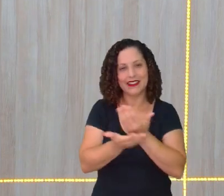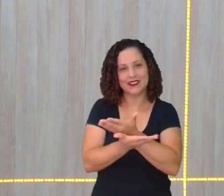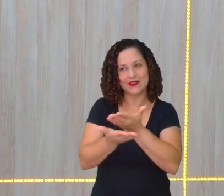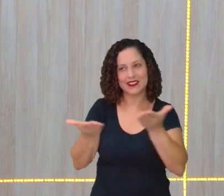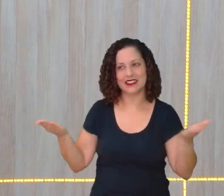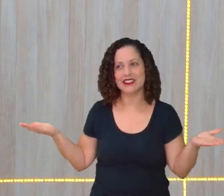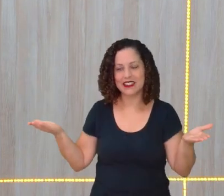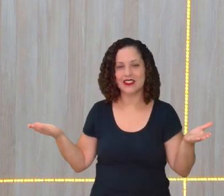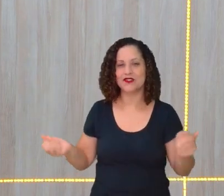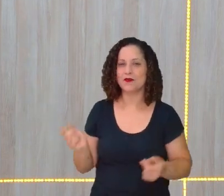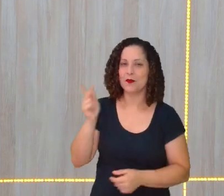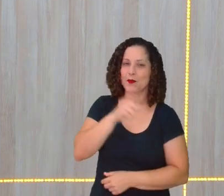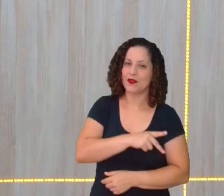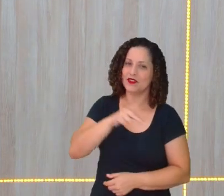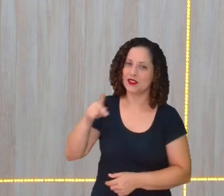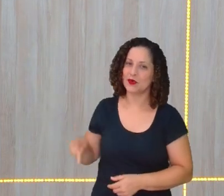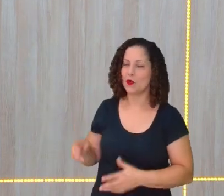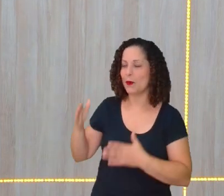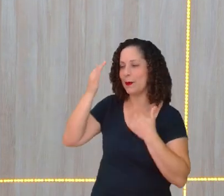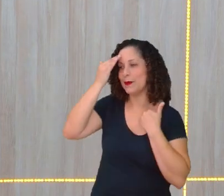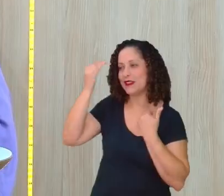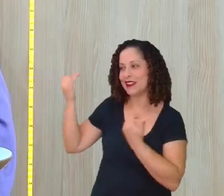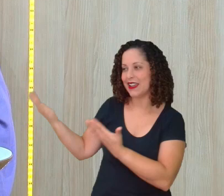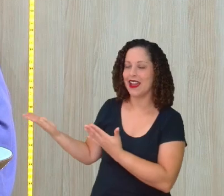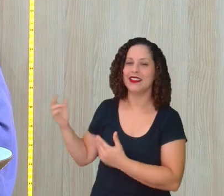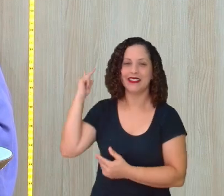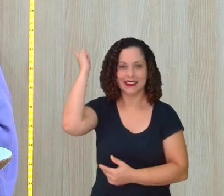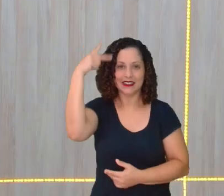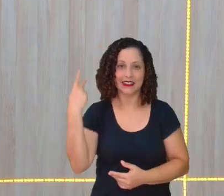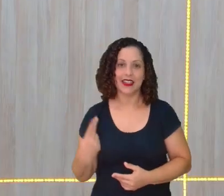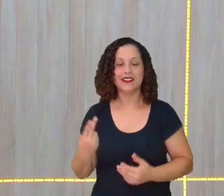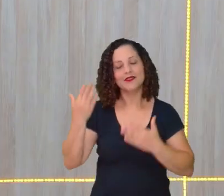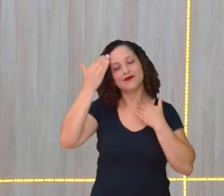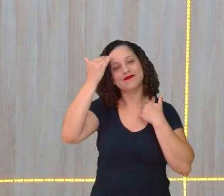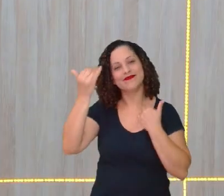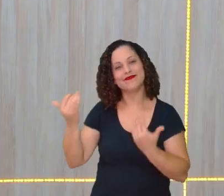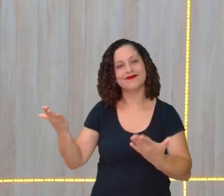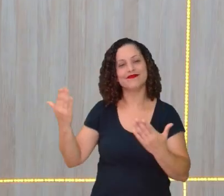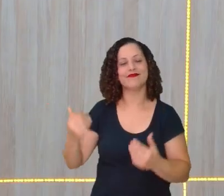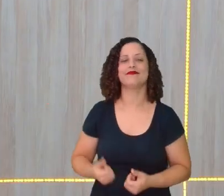uma vez. Professora Dini, muito obrigada. Késia,